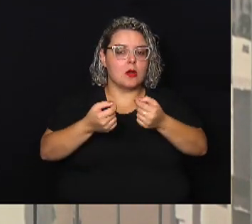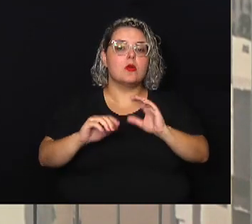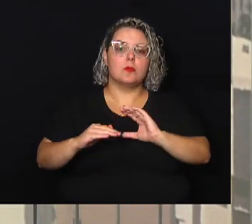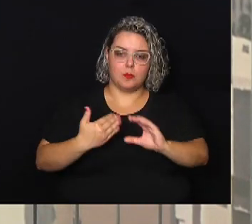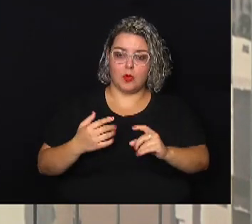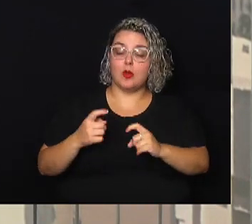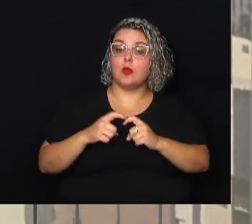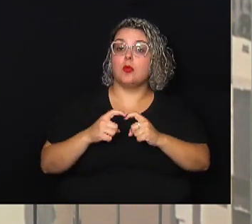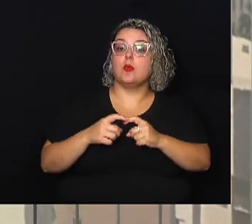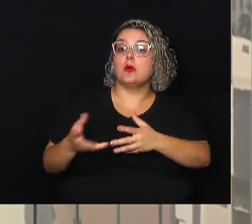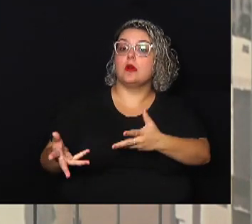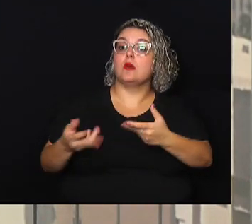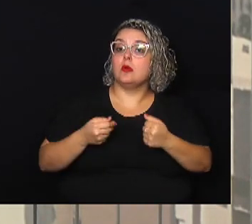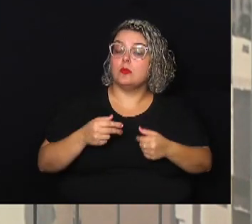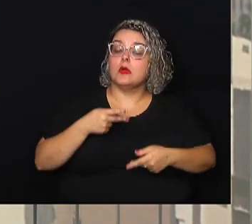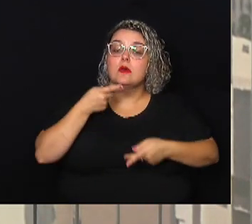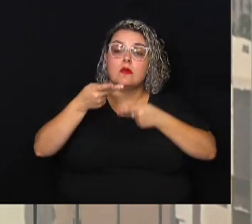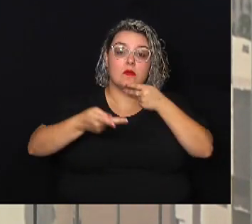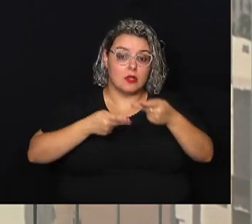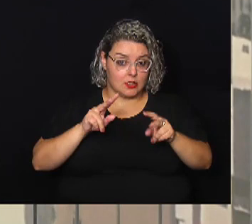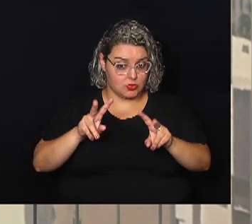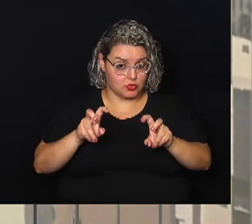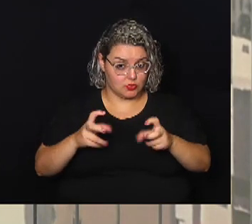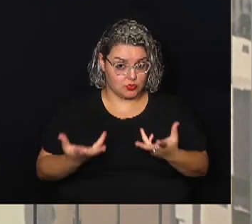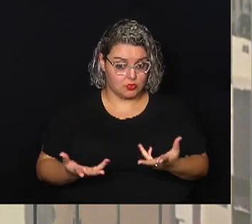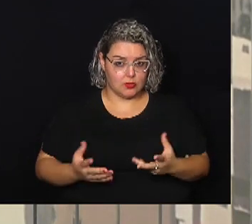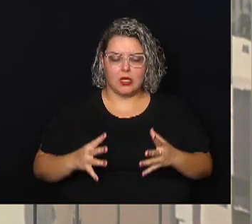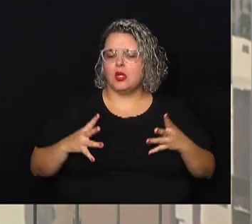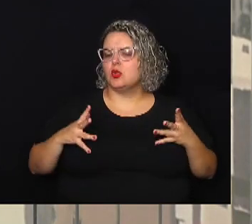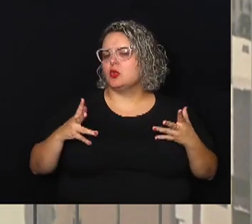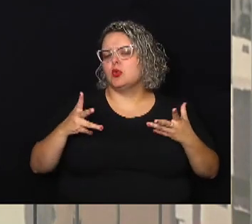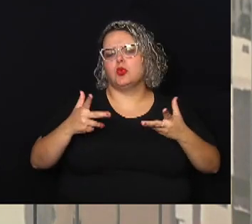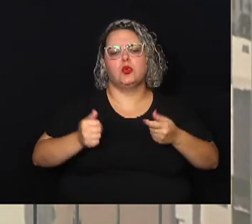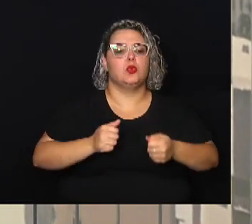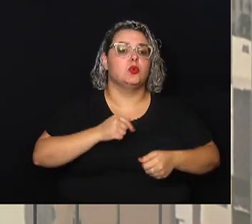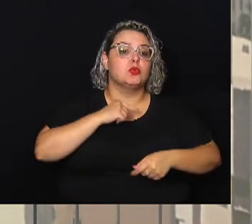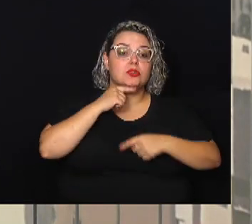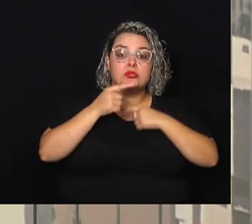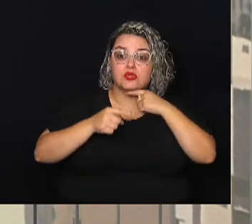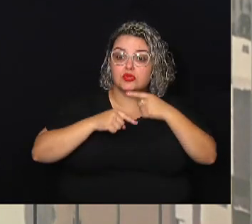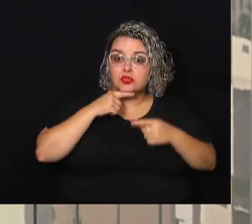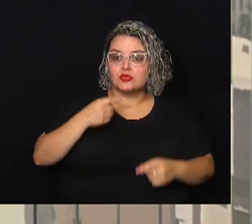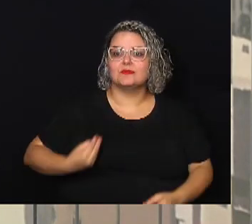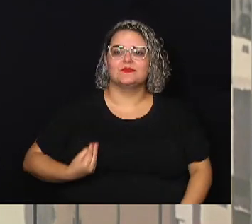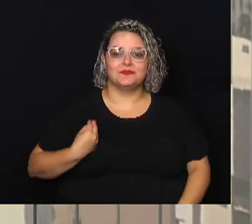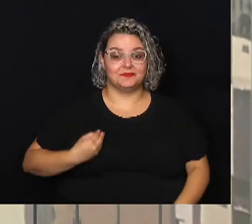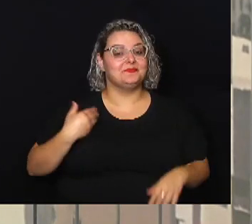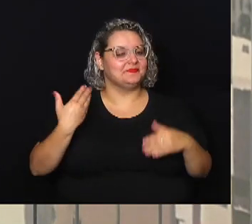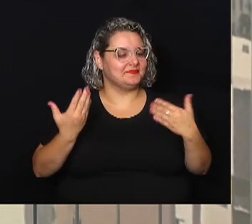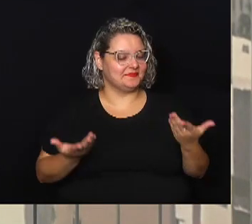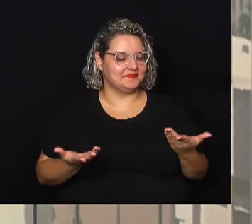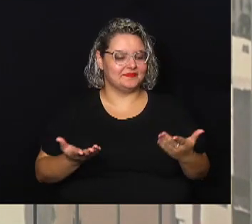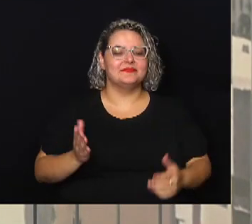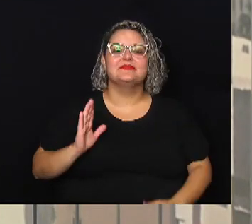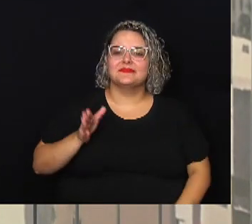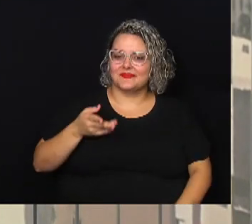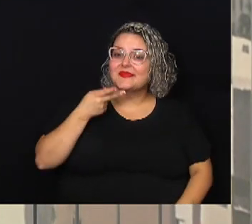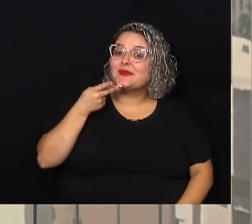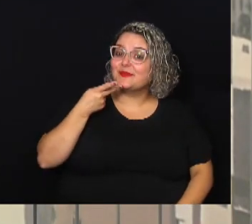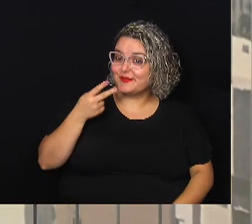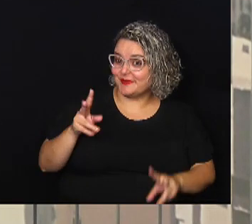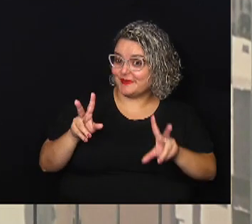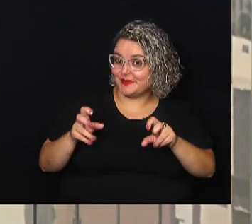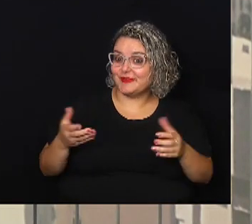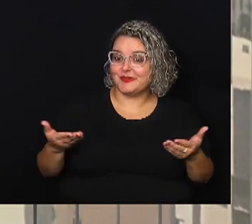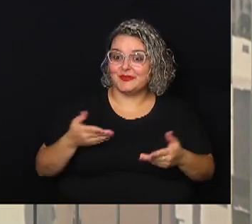a gente convidou para falar sobre o tema vai tirar todas as suas dúvidas ao vivo. Pois é, já adiantei aí, né? Hoje